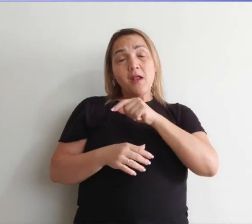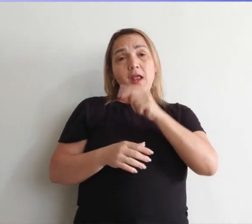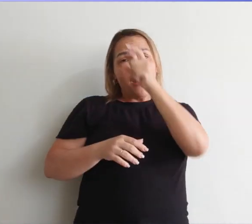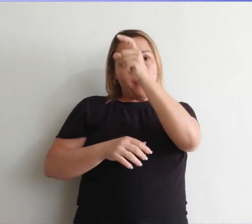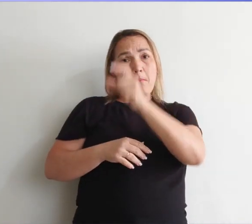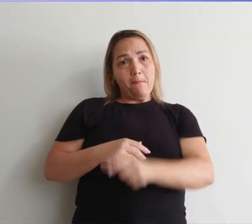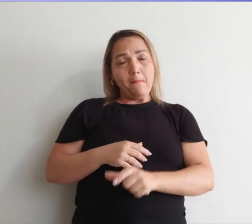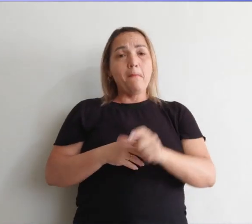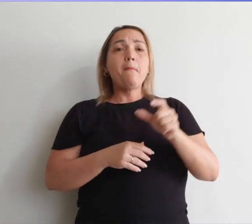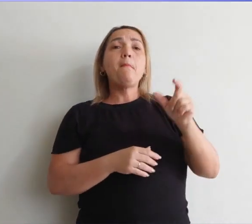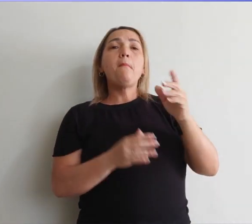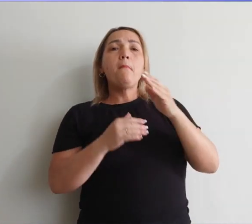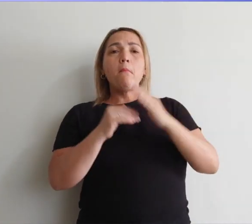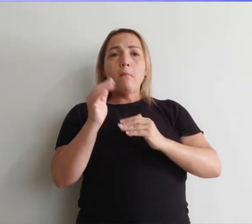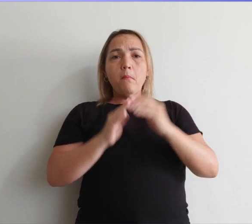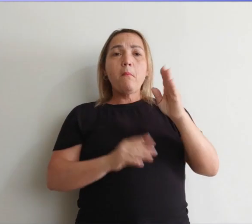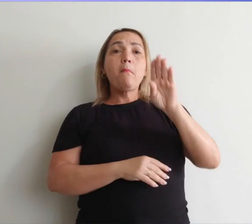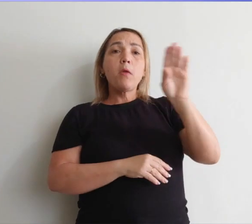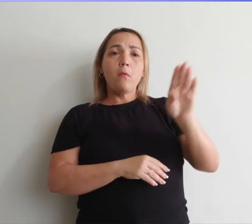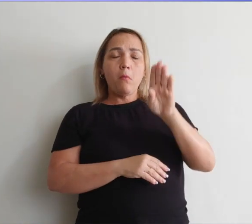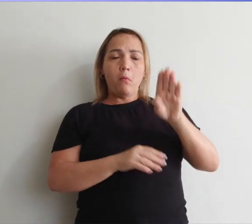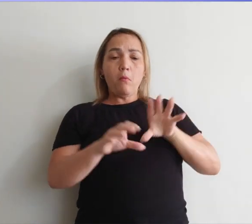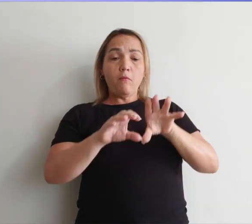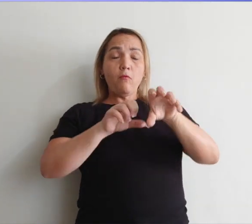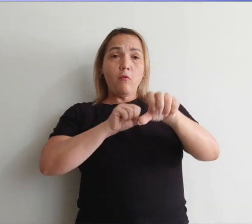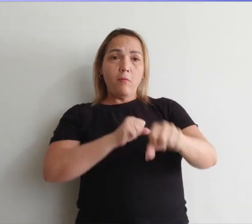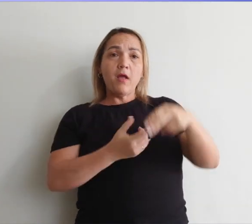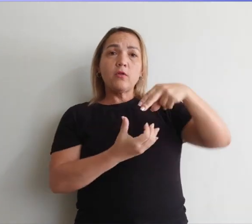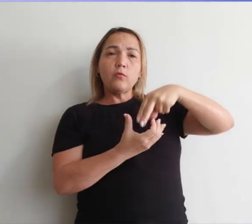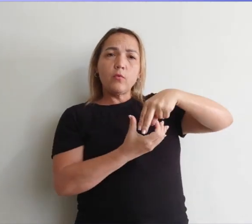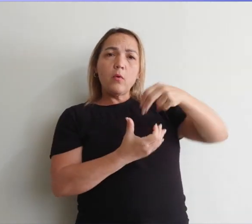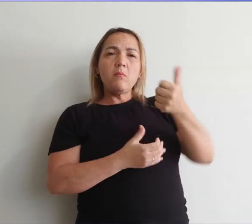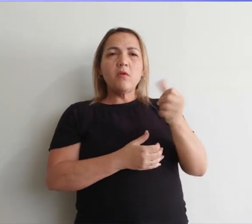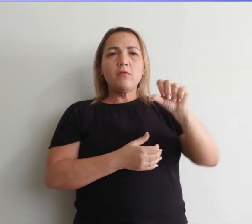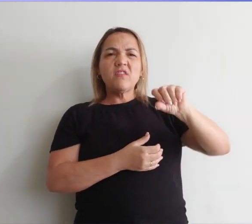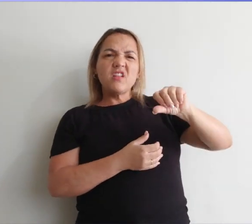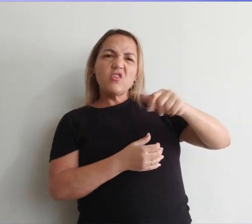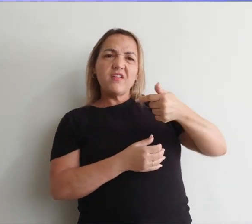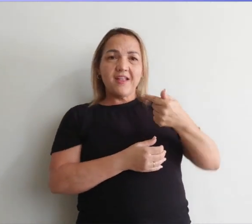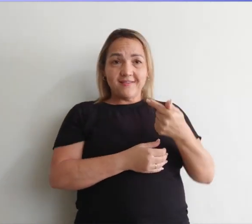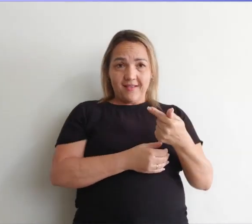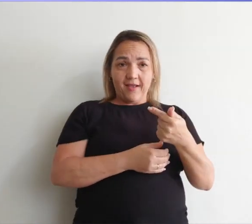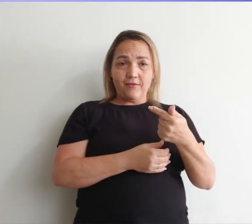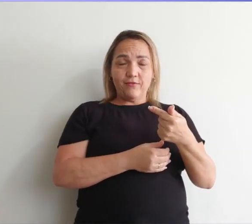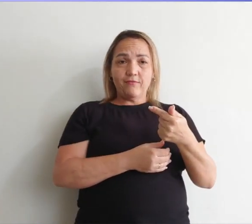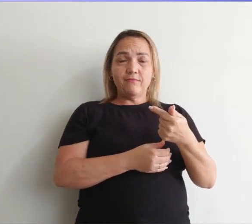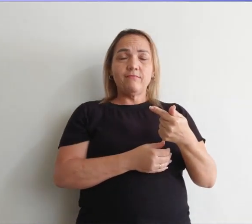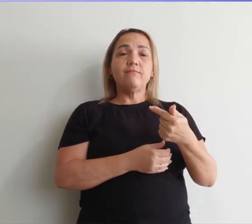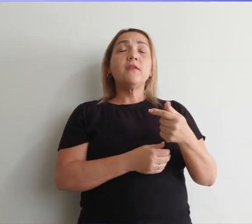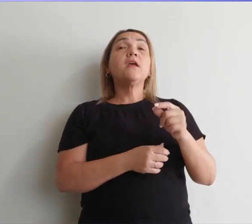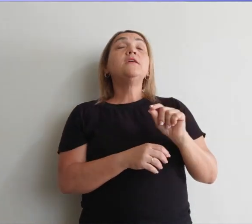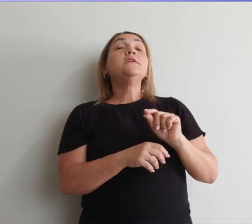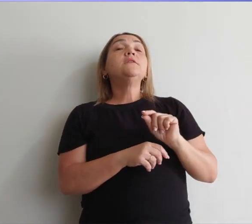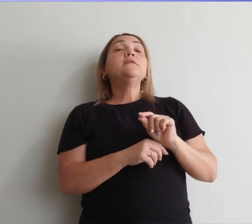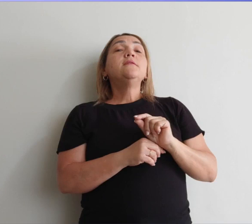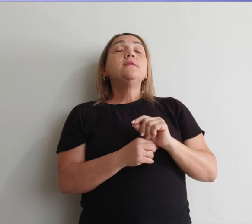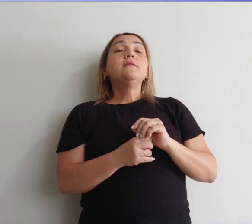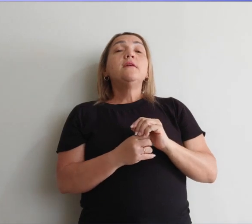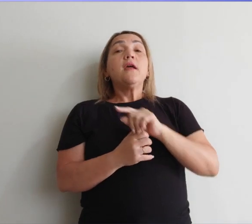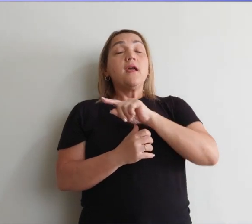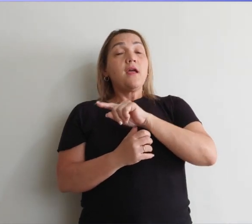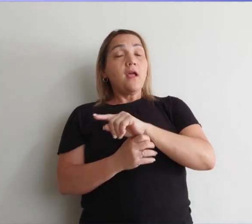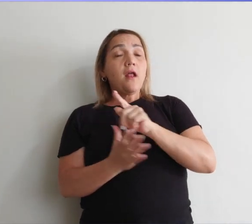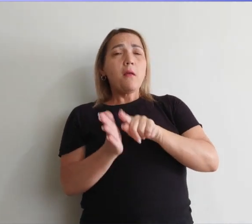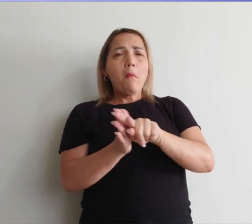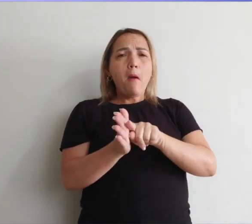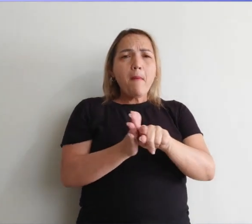sou biólogo formado aqui pela Unirio, em 97, se não me engano, 1997. Aí eu